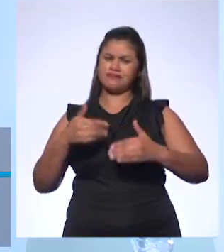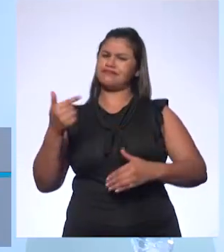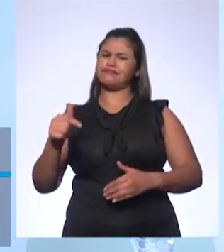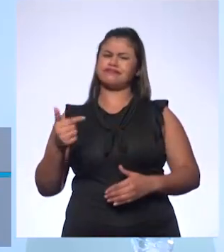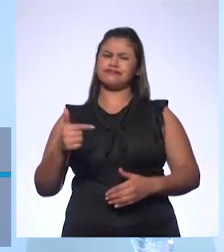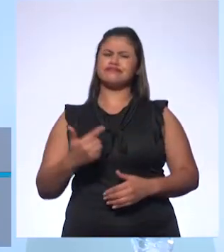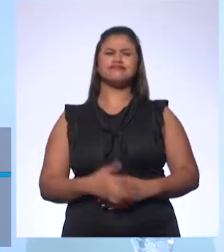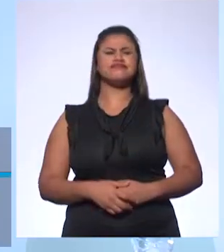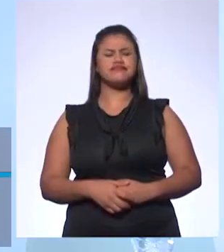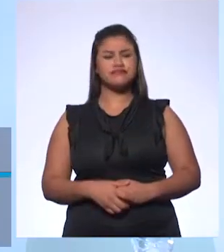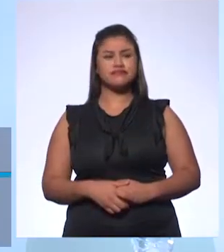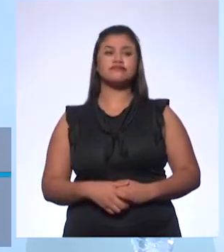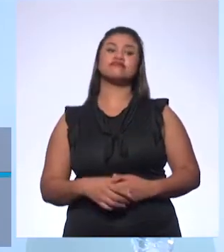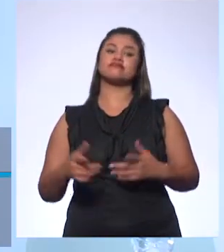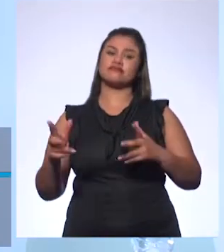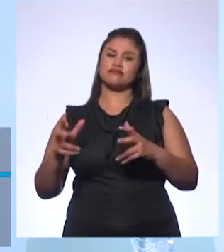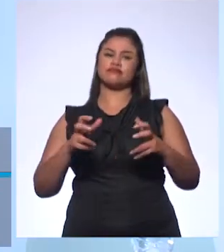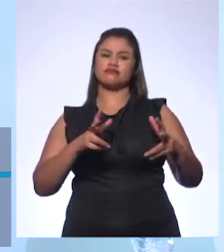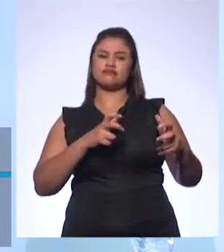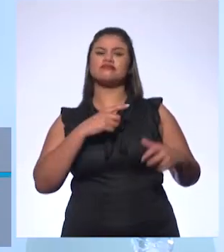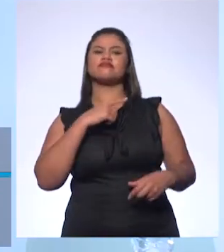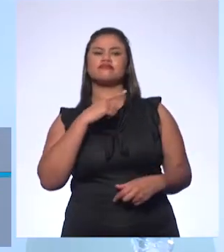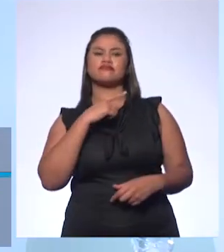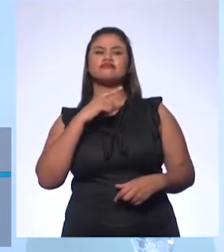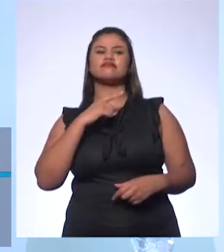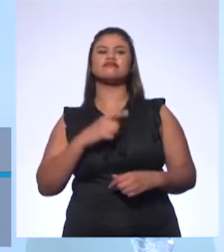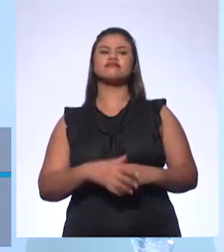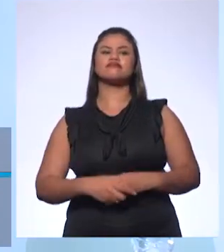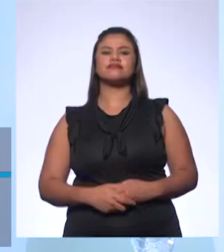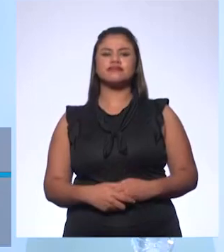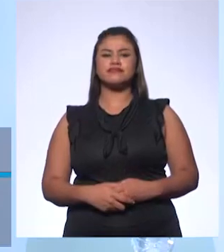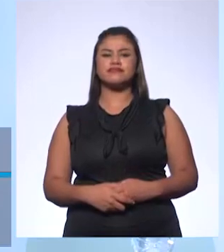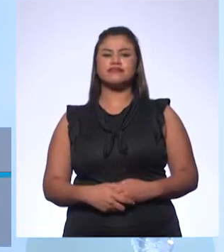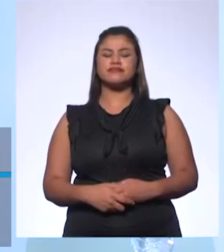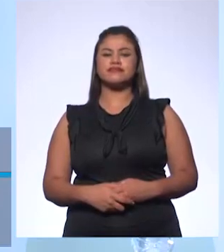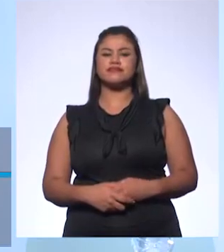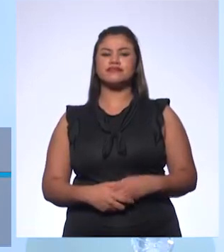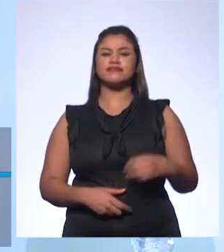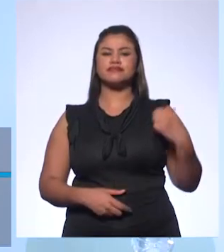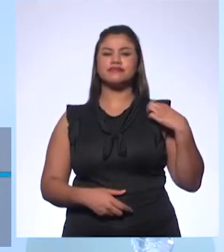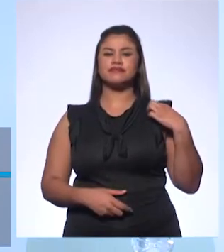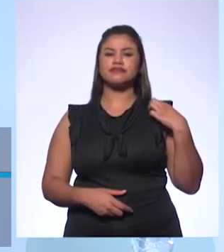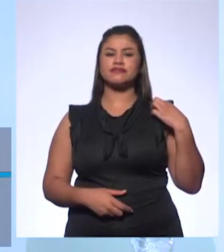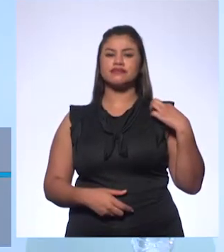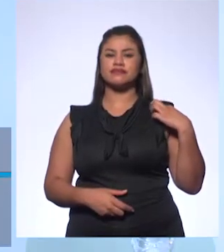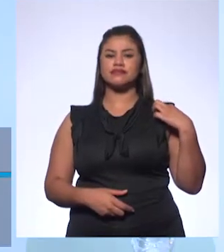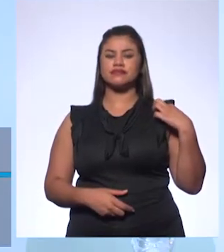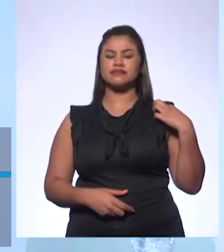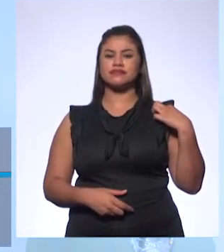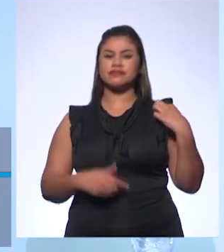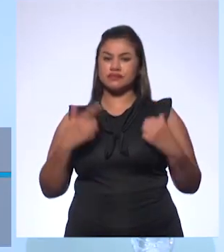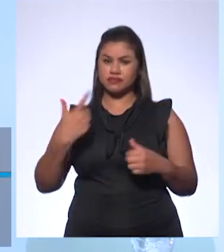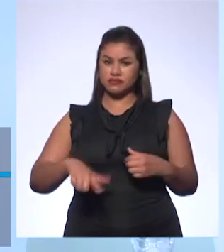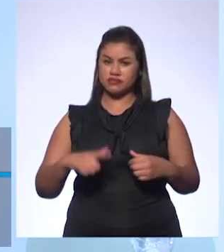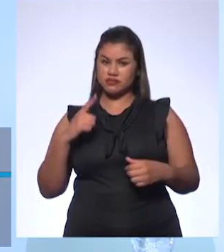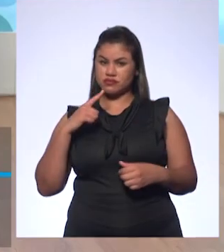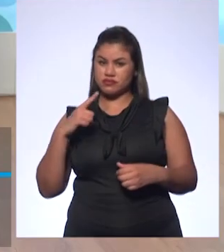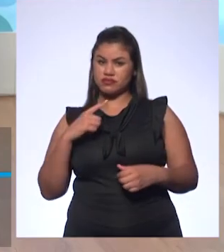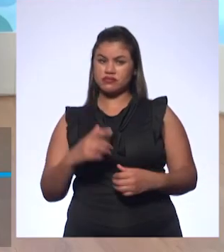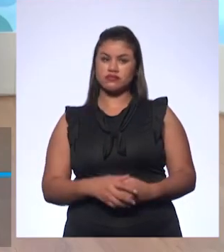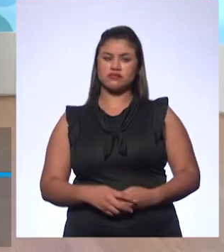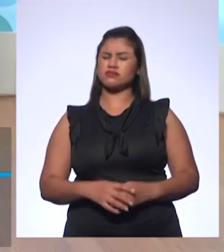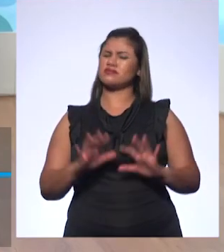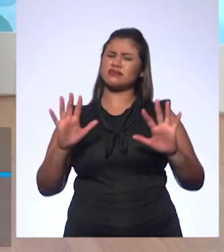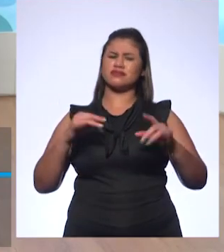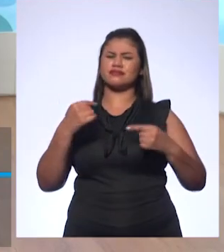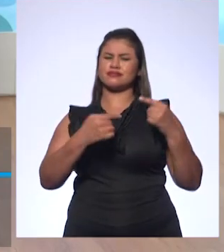referência, pelo menos, pelo que eu vejo aqui, pelo menos não, tem referência. Gente, vamos para a próxima, tem mais alguma coisa, prof? Não, os alunos, ficou